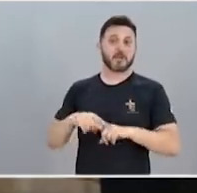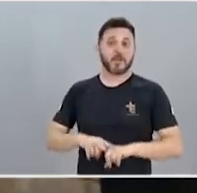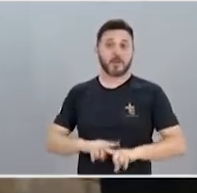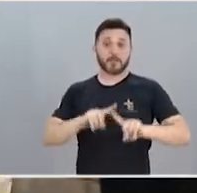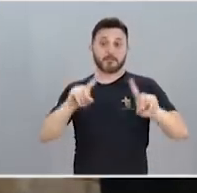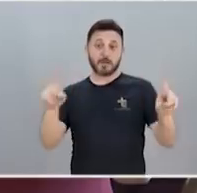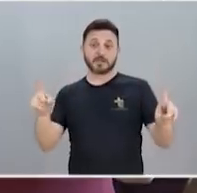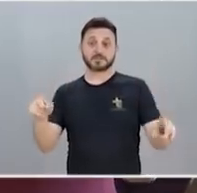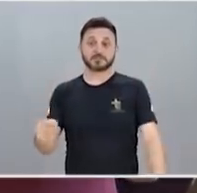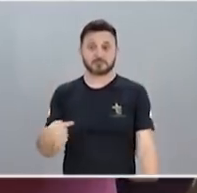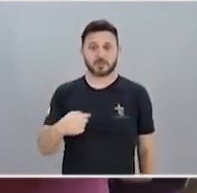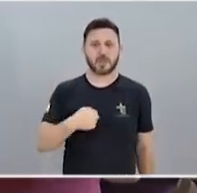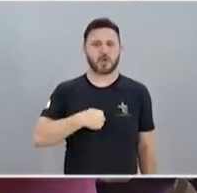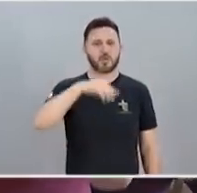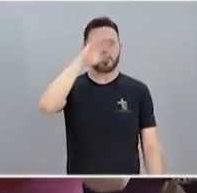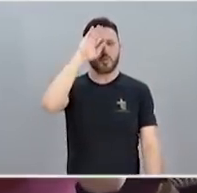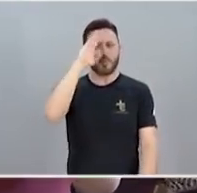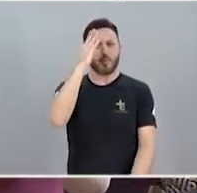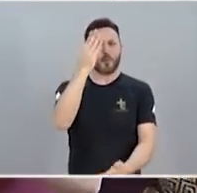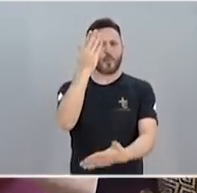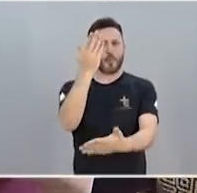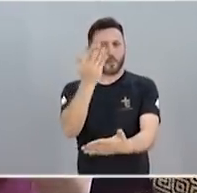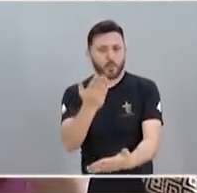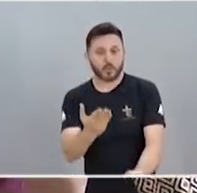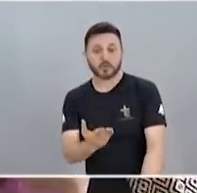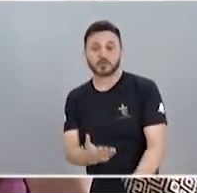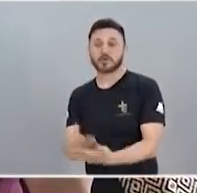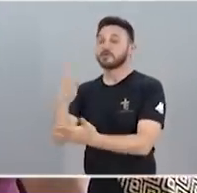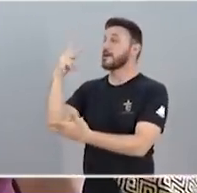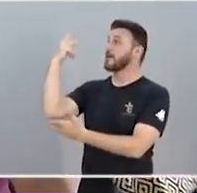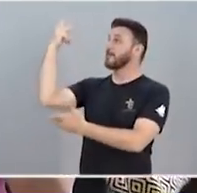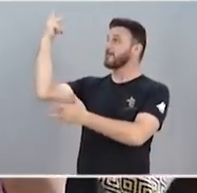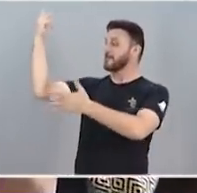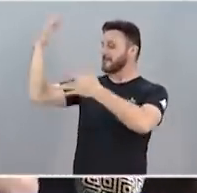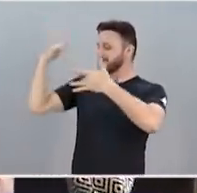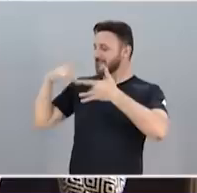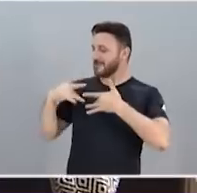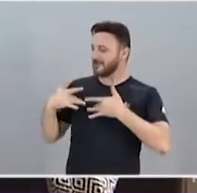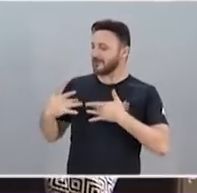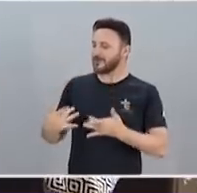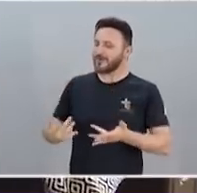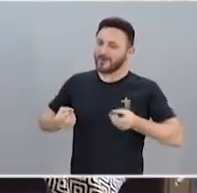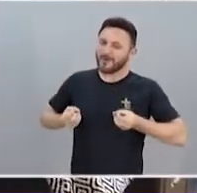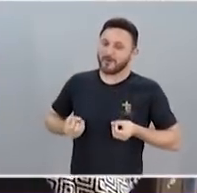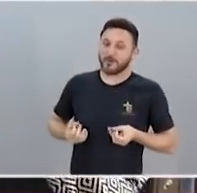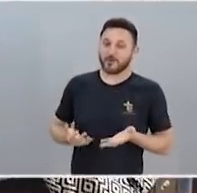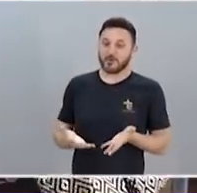vós. Mas confiamos em vossa